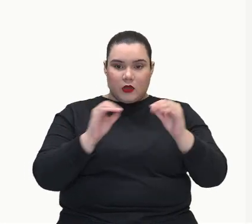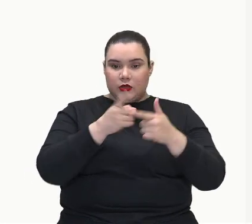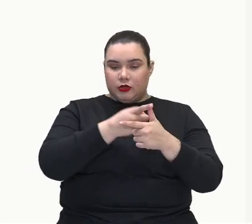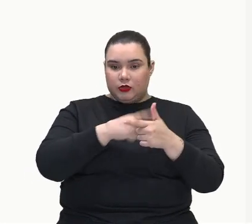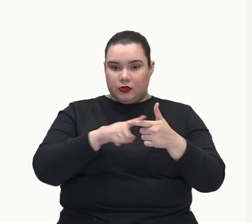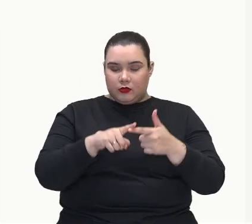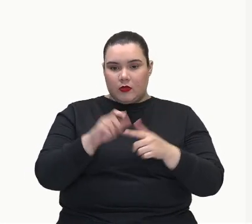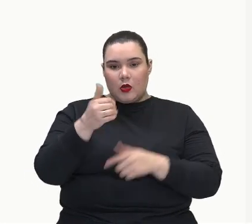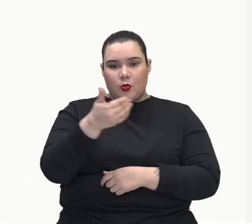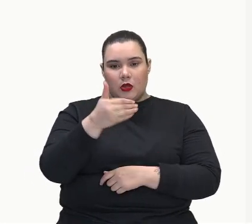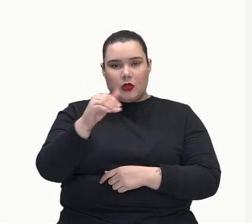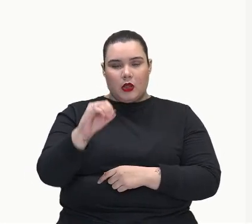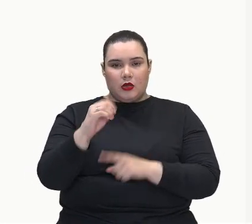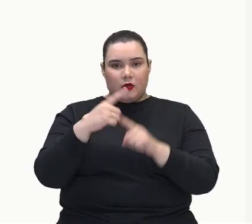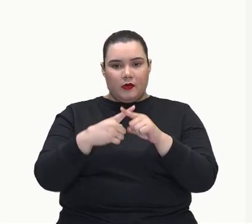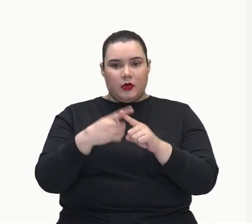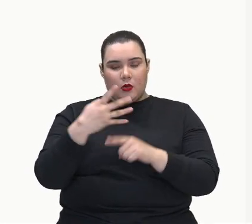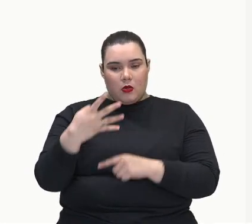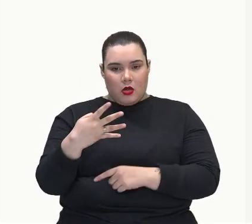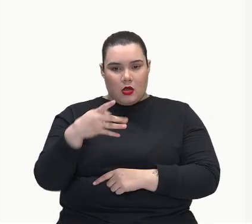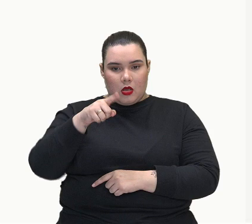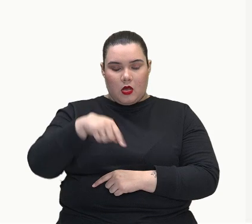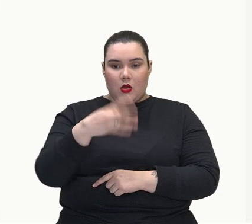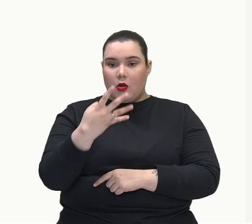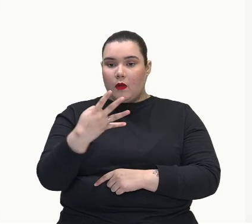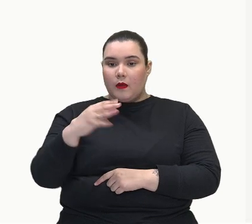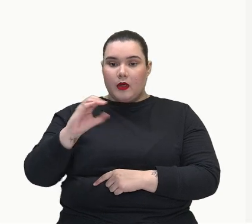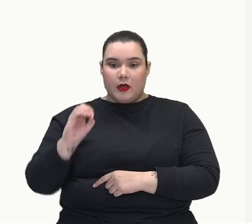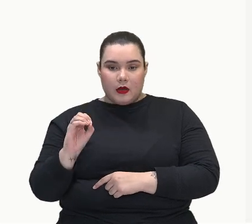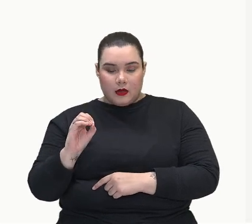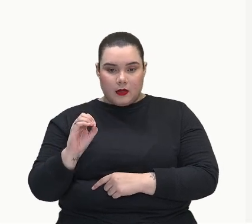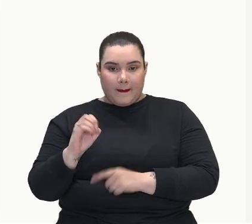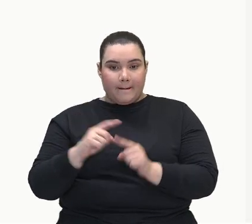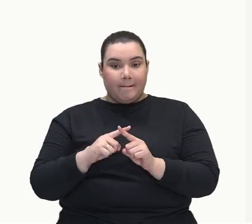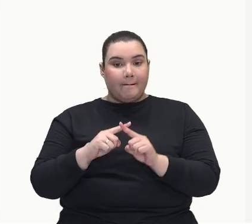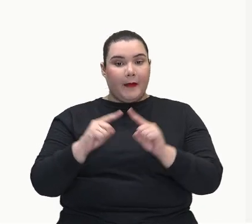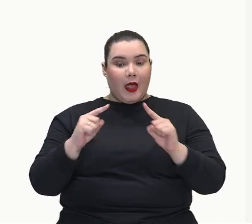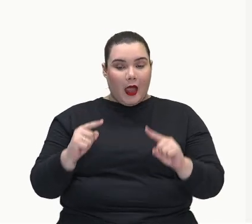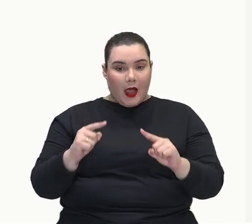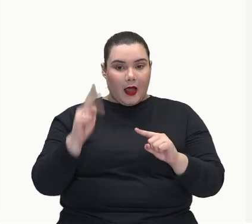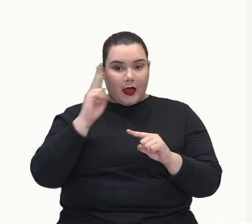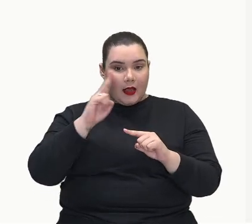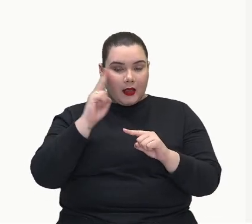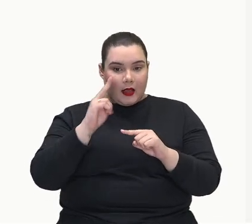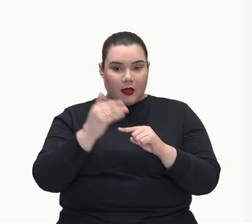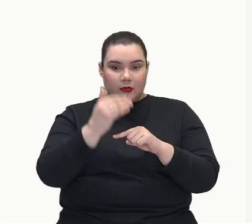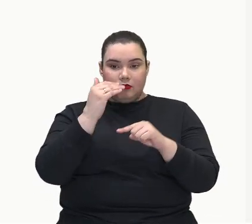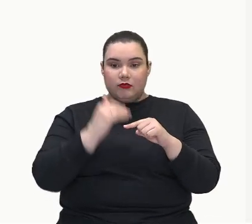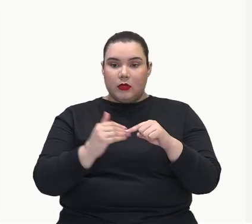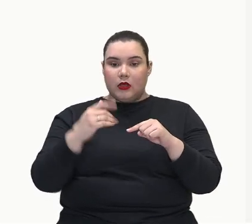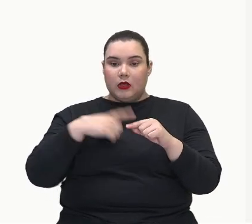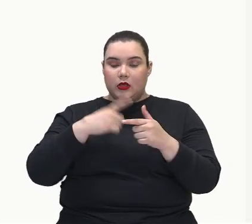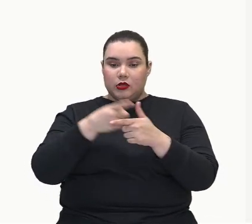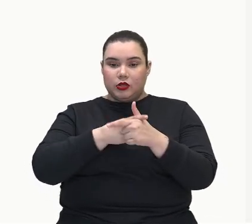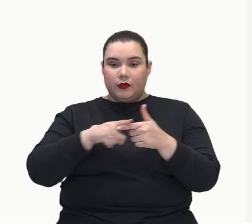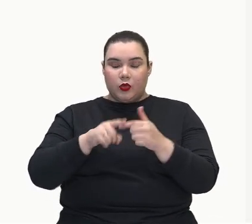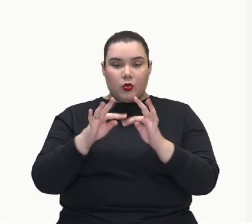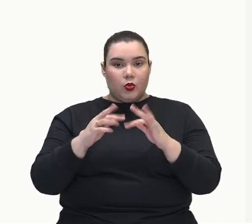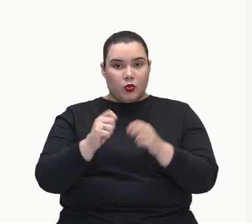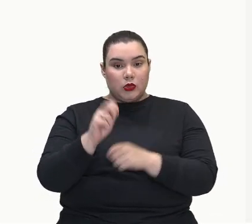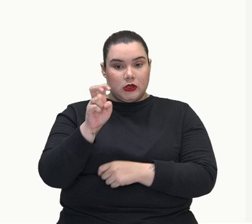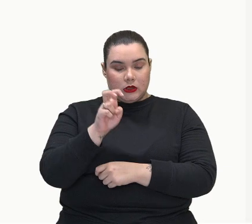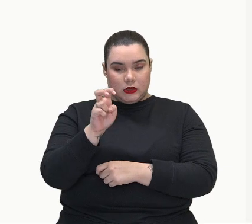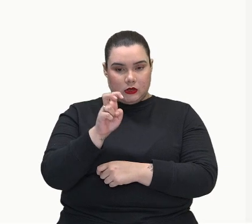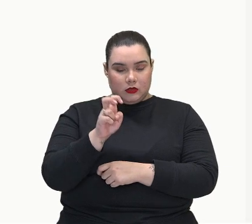Resolvendo 10 vezes 4, o resultado é 40. Só que aqui embaixo a gente está dividindo tudo por 5. Por